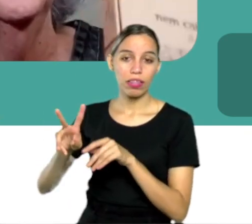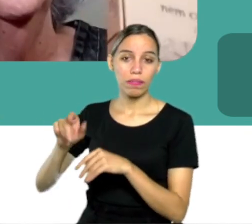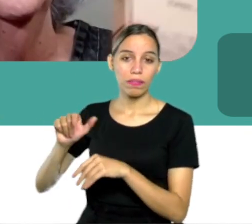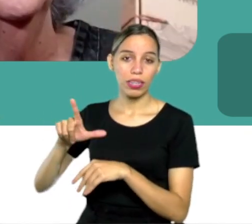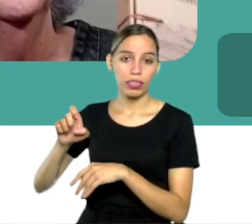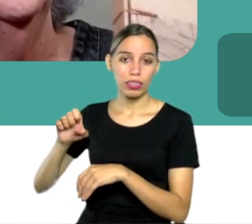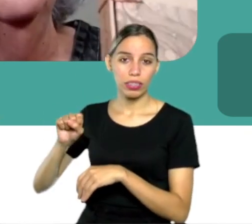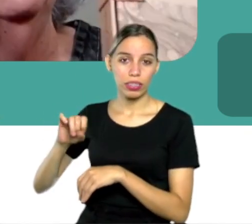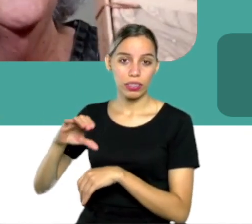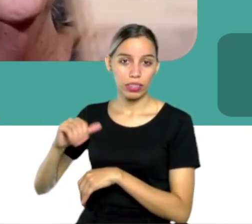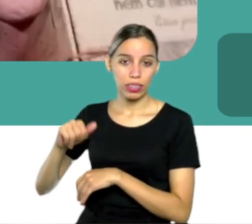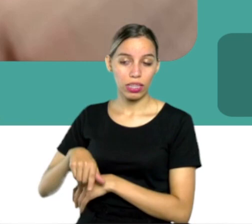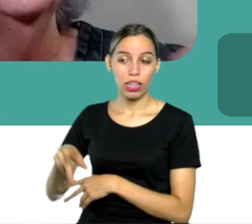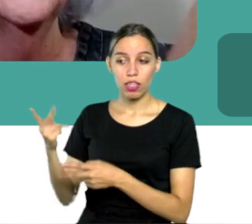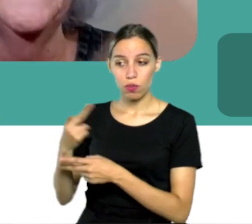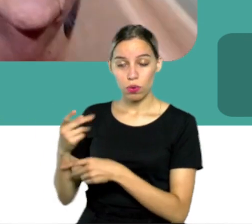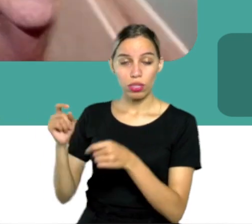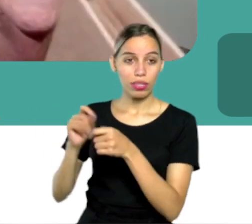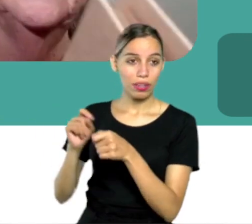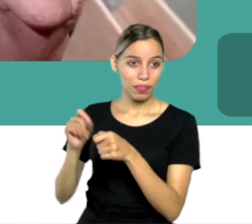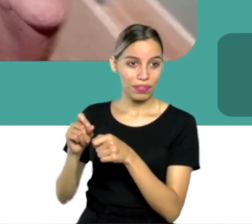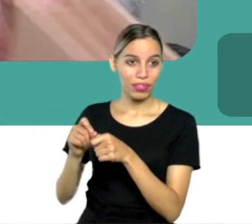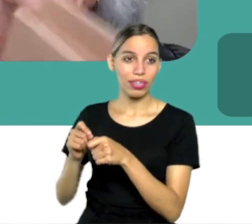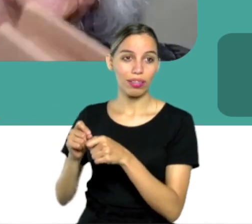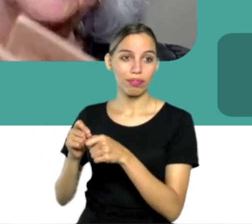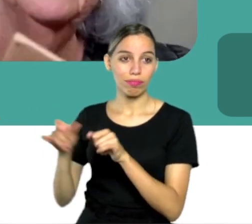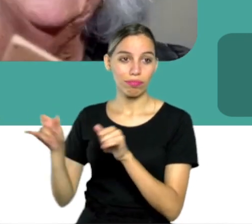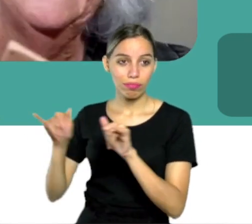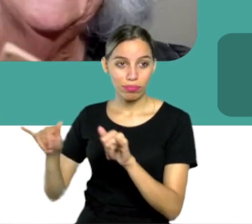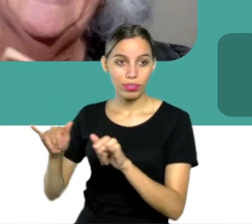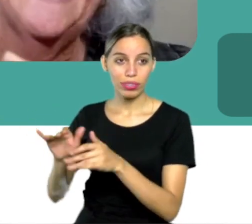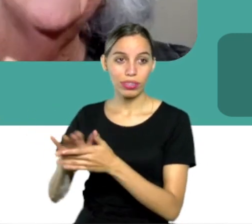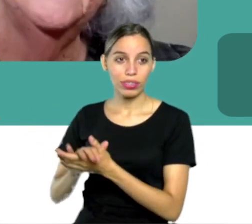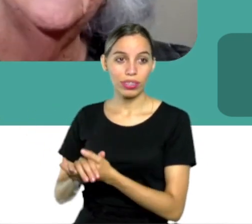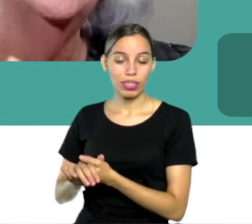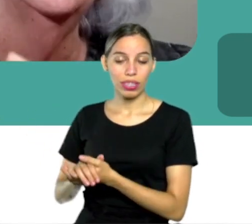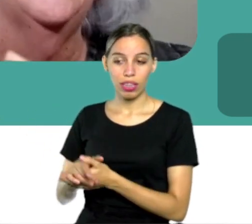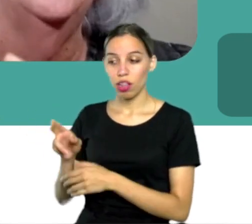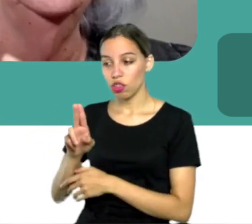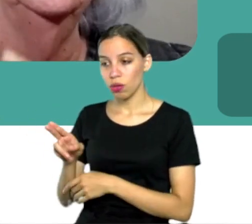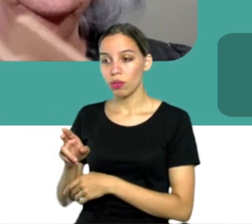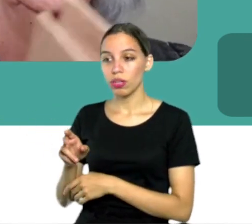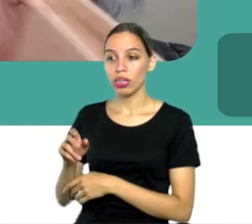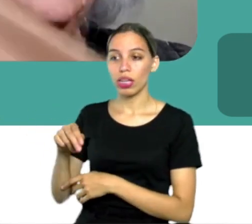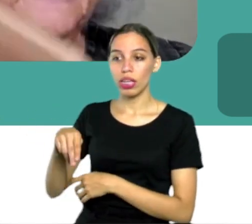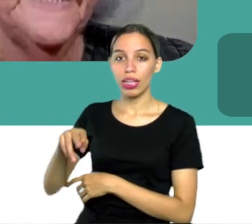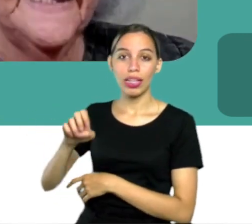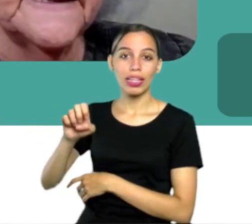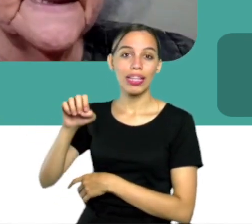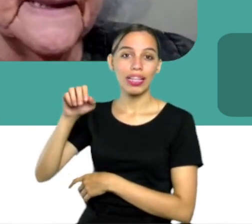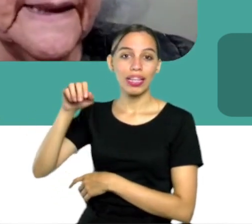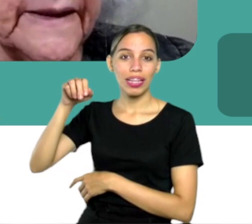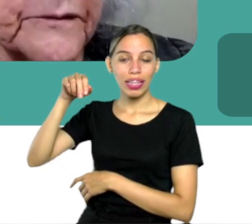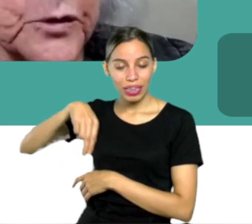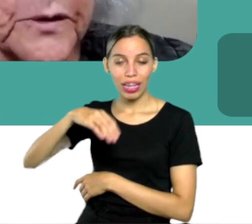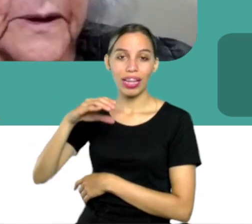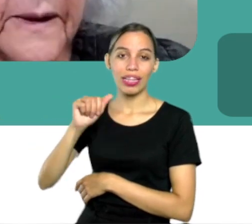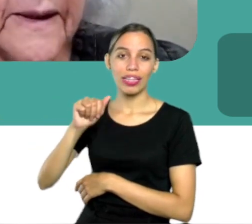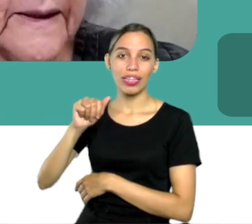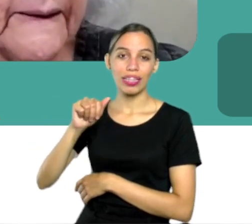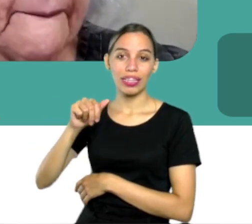lá da Paraíba fizeram, né? Uhum. E chama Nem Cai Nem Haikai. Ai, eu queria te pedir para falar